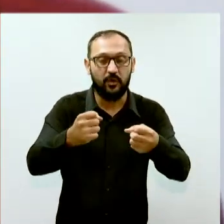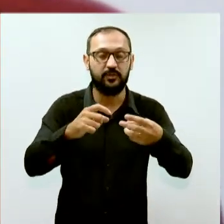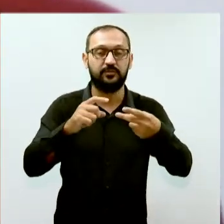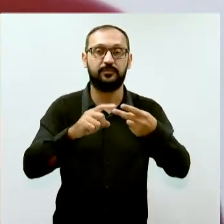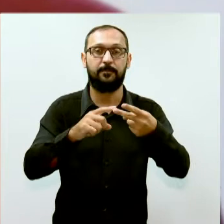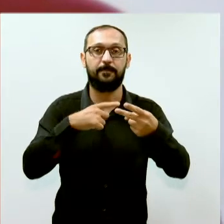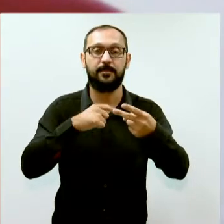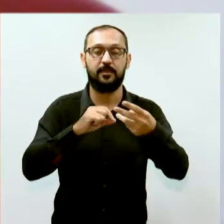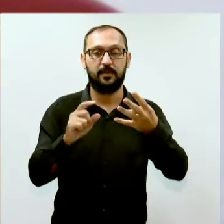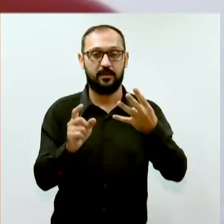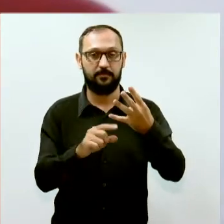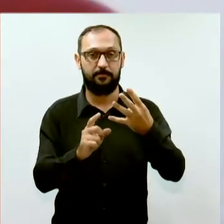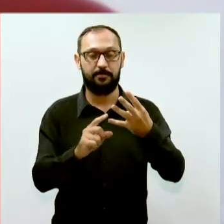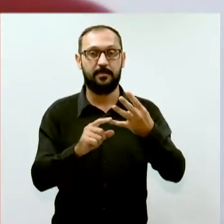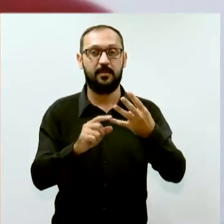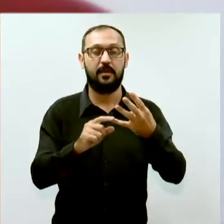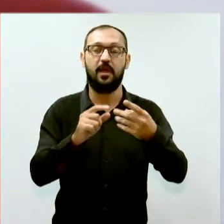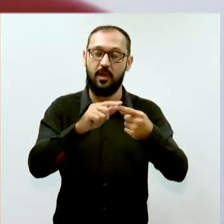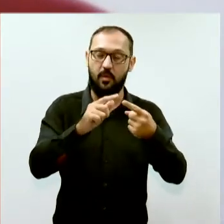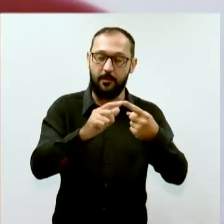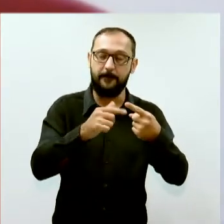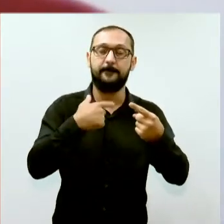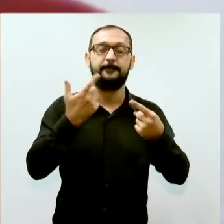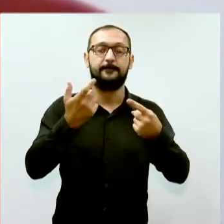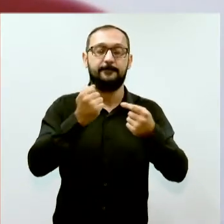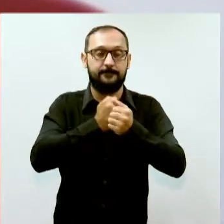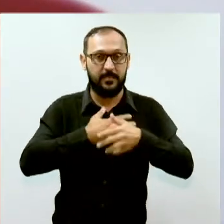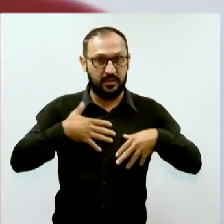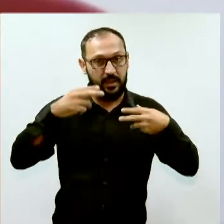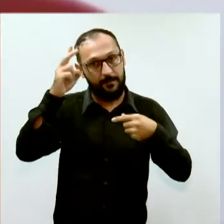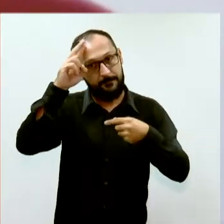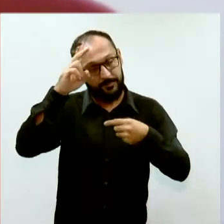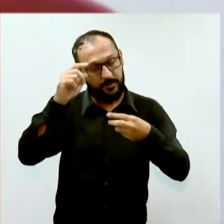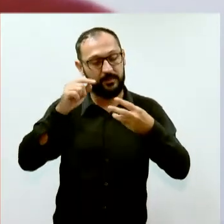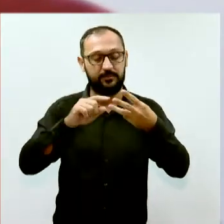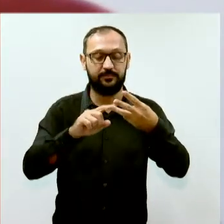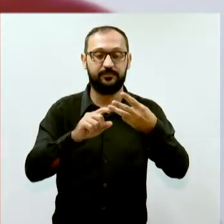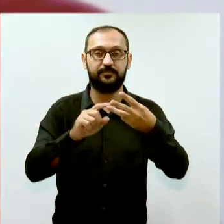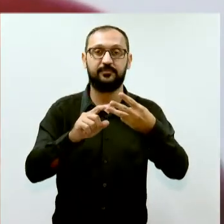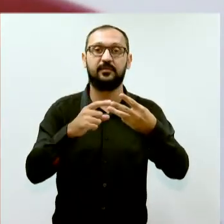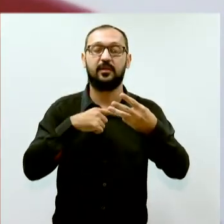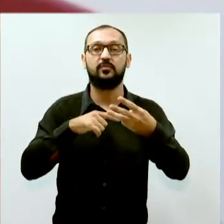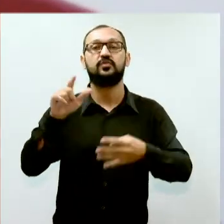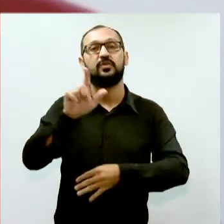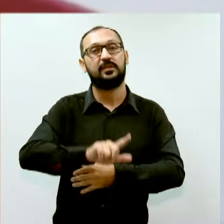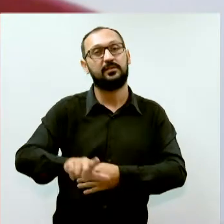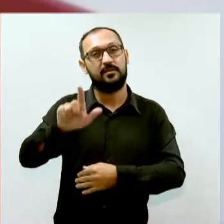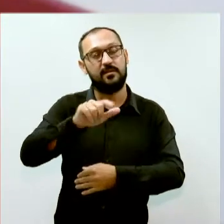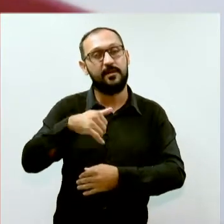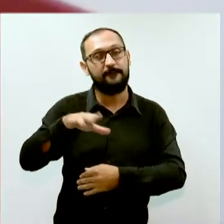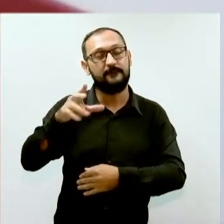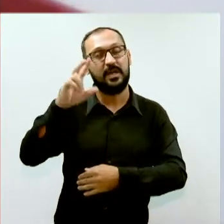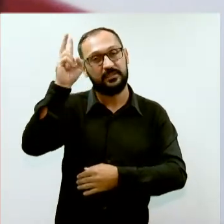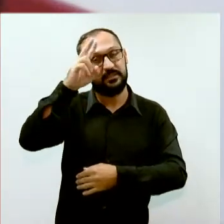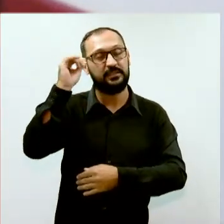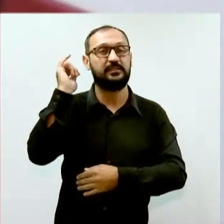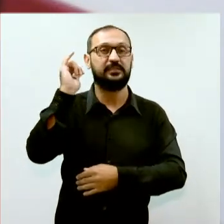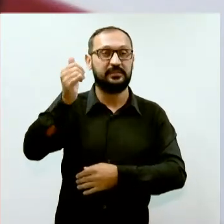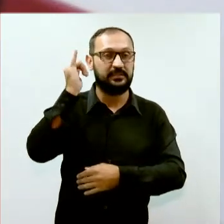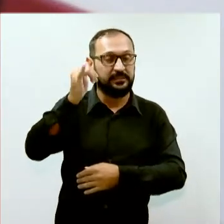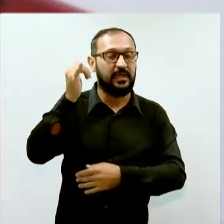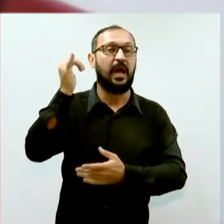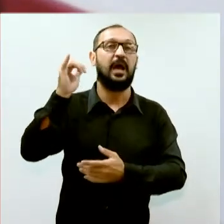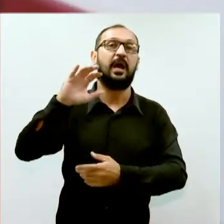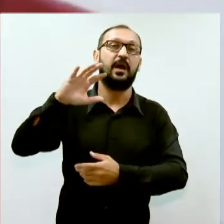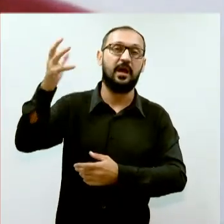Forte, tem o do Coixamoneti, que é o pajé, que é as memórias do seu Anésio, tem um de literatura, que é mais para contos